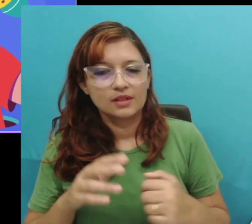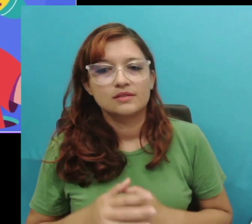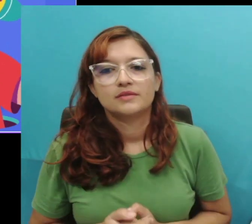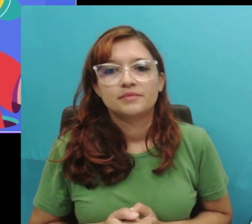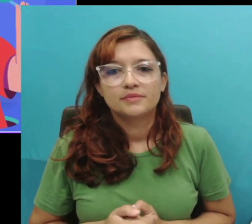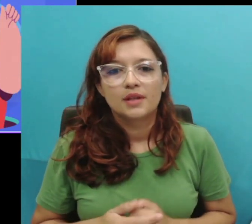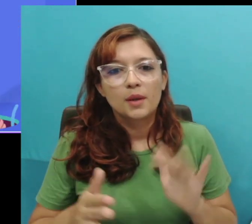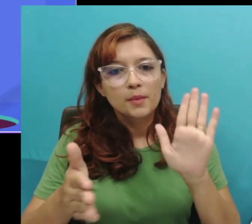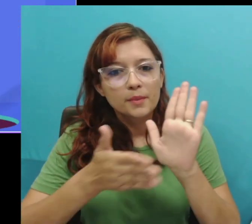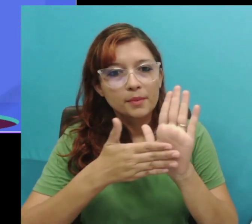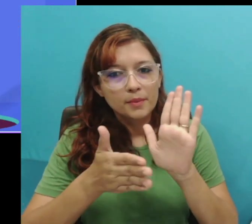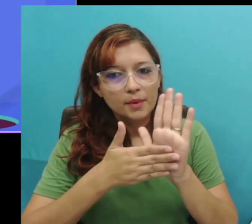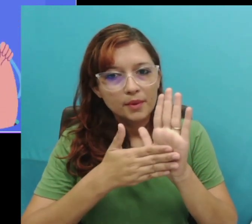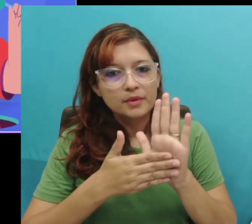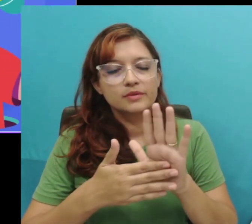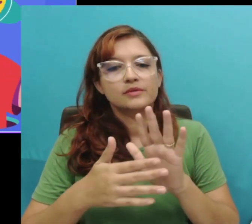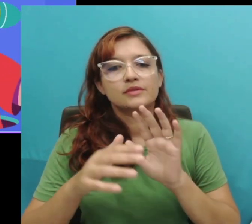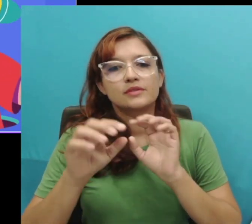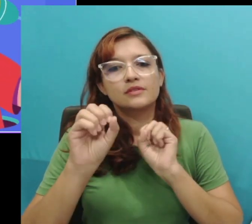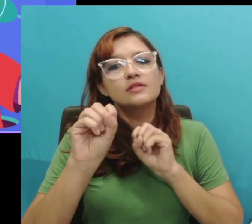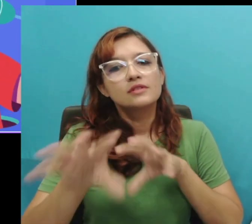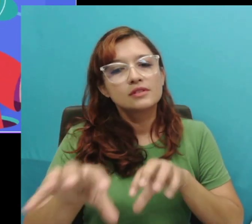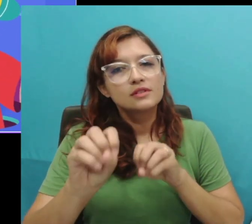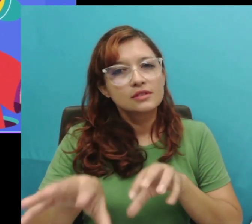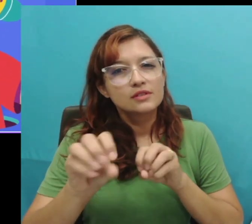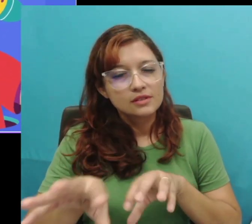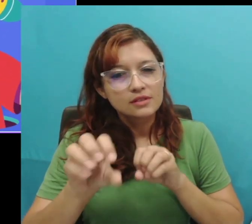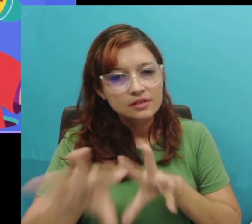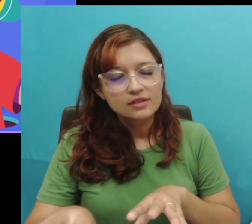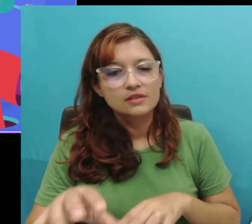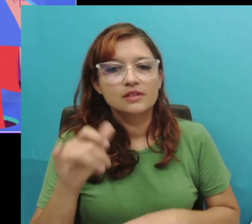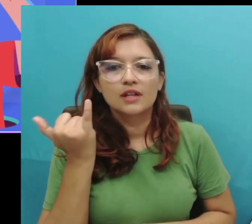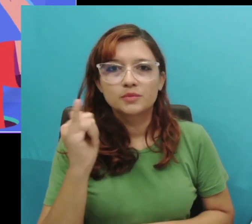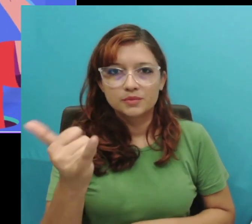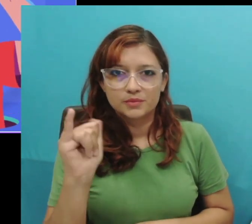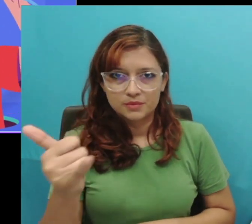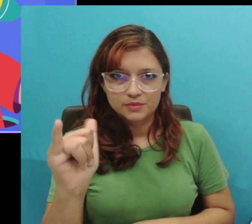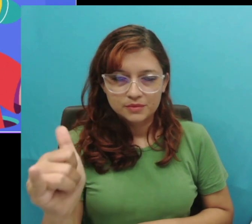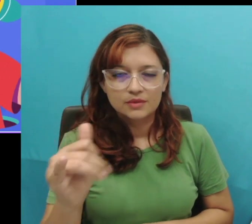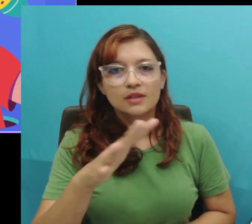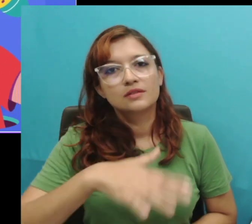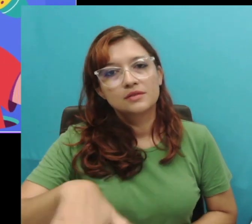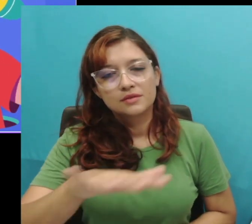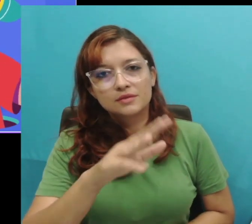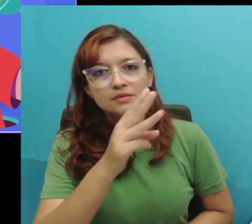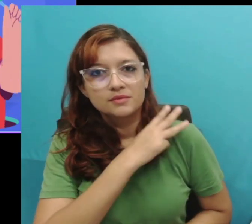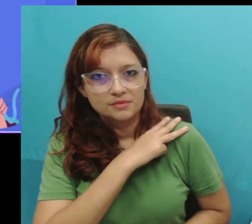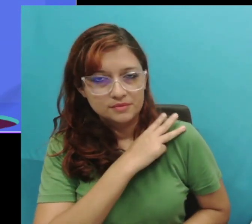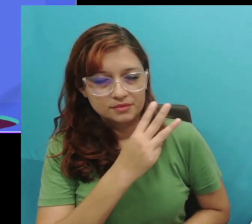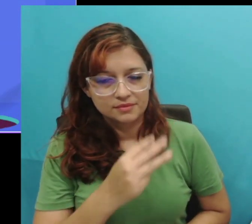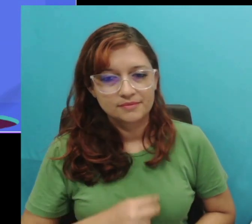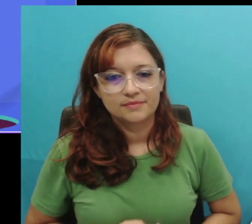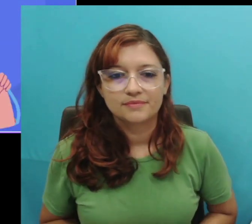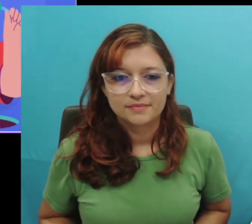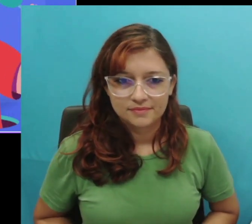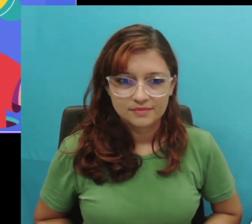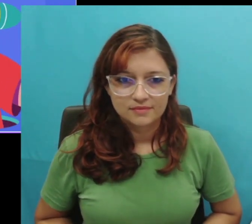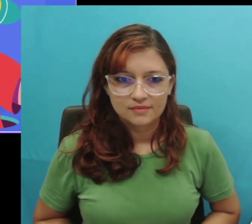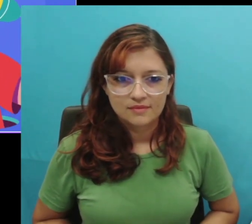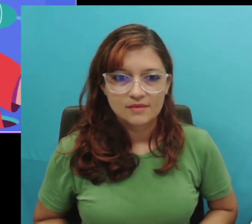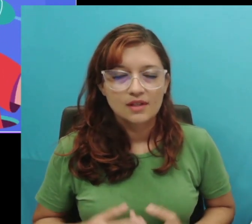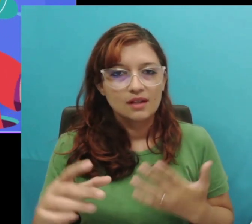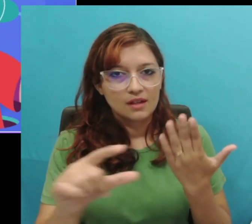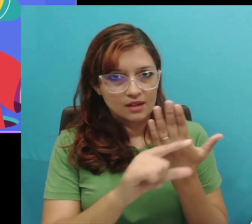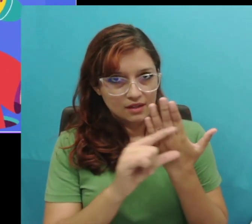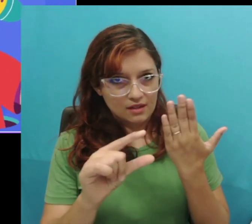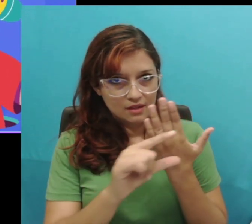e Virtuais: Propostas para o ensino de eletricidade no nível médio.